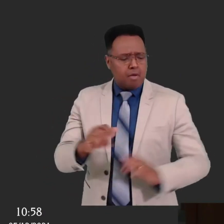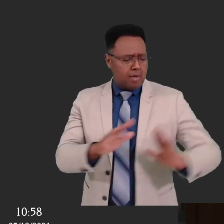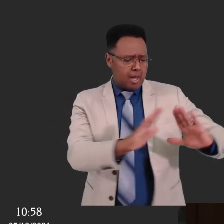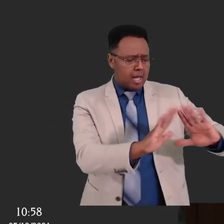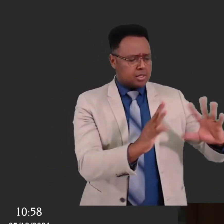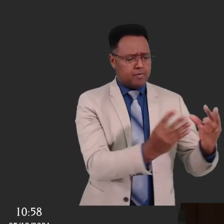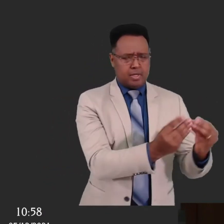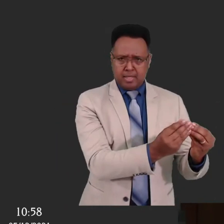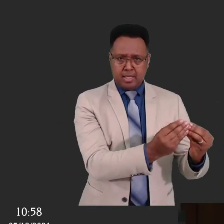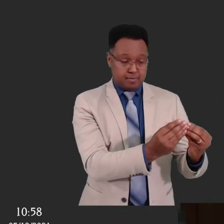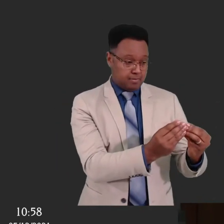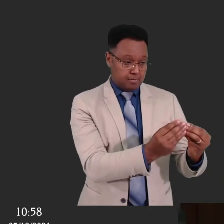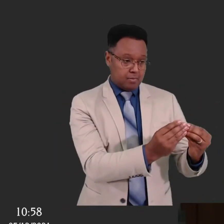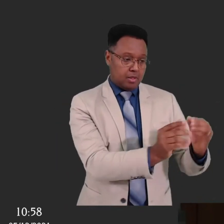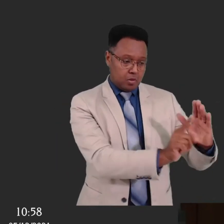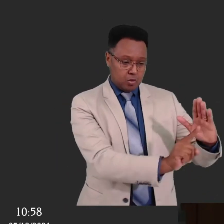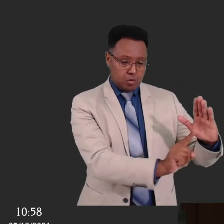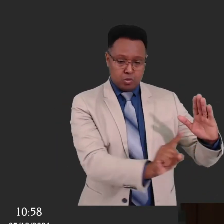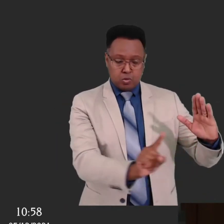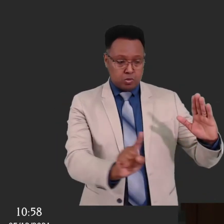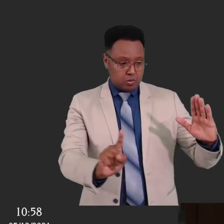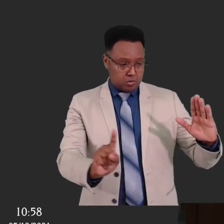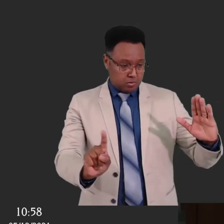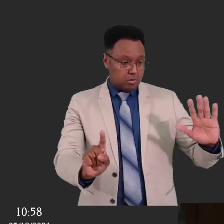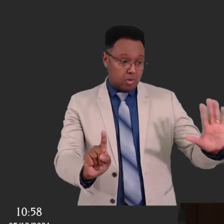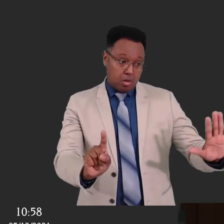filha, esquece a casa do teu pai agora, hein?